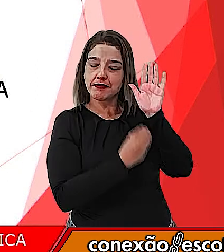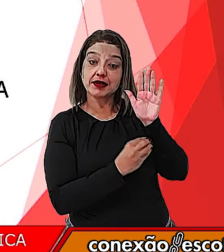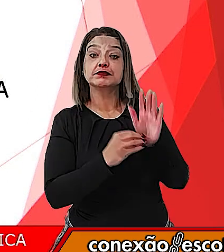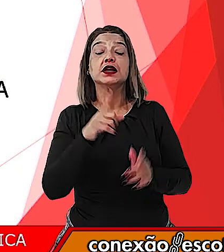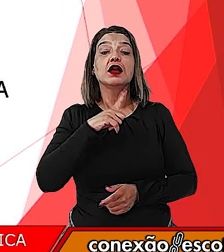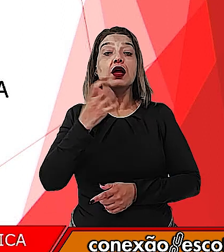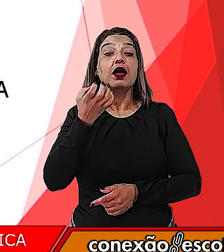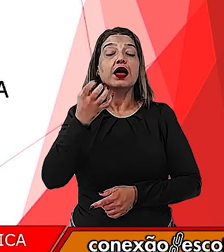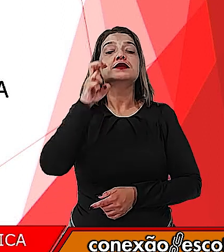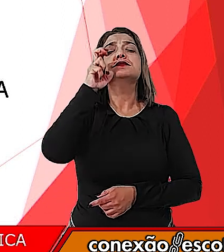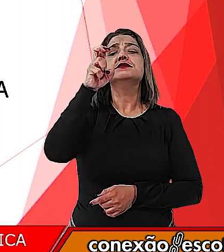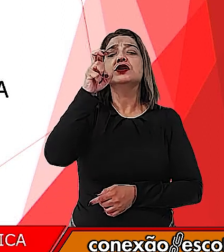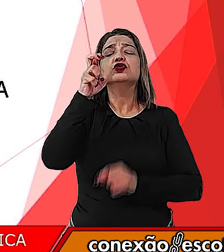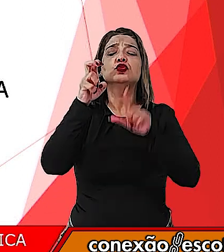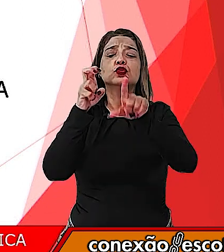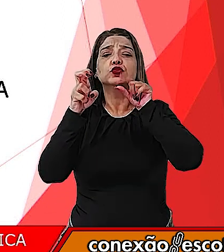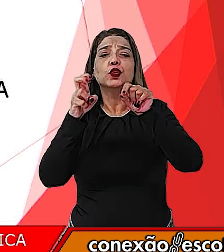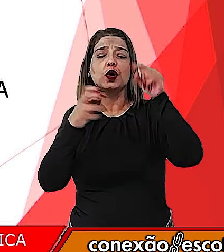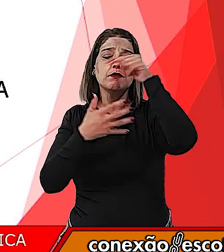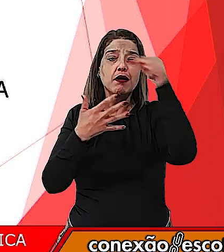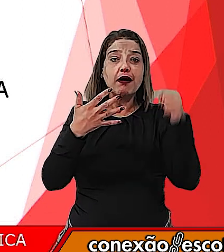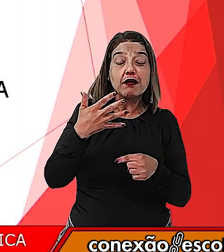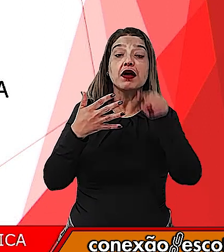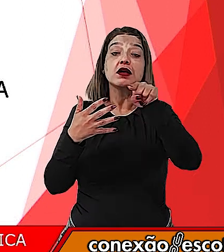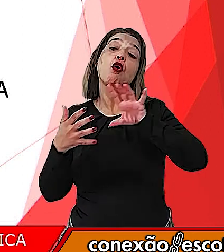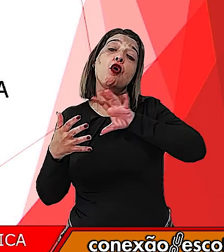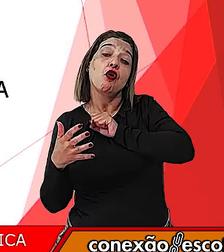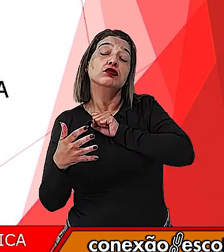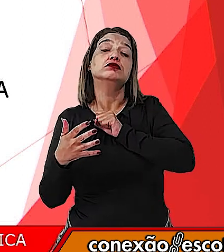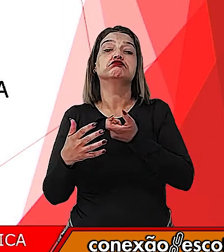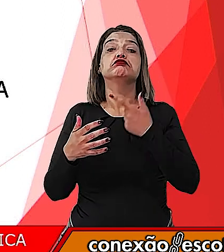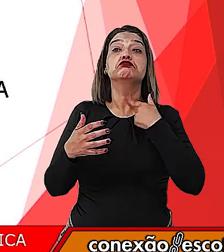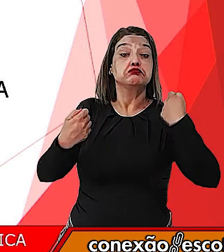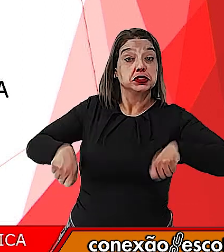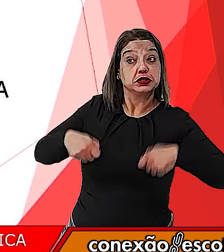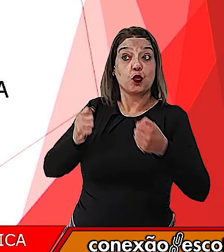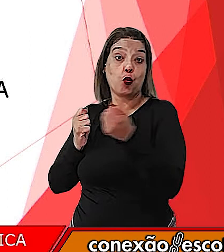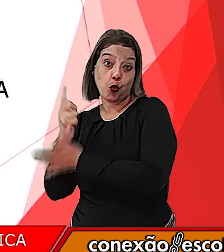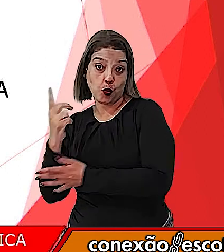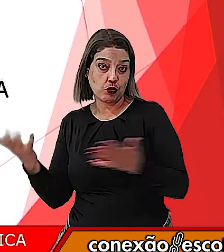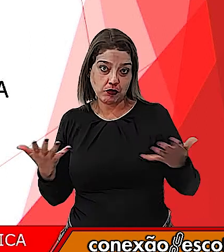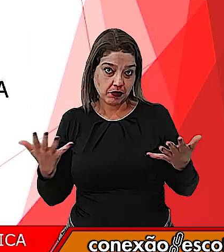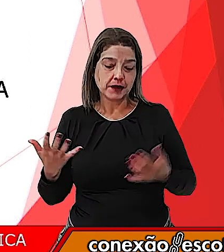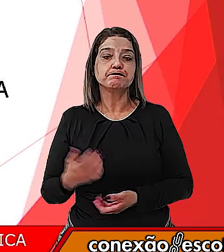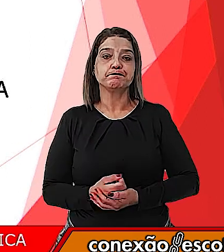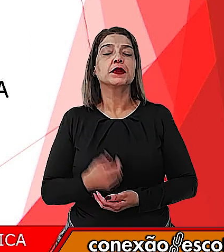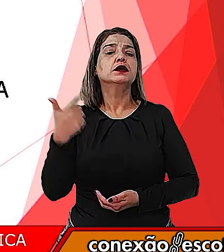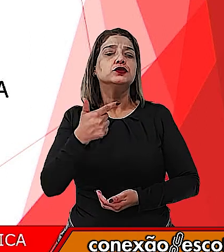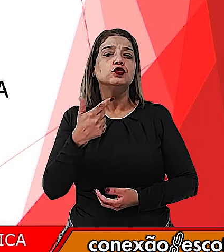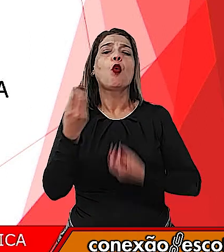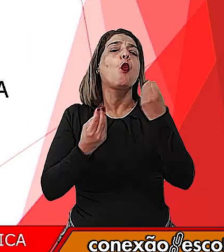cinco itens que você gostaria ou precisaria comprar. Segundo, qual seria a forma